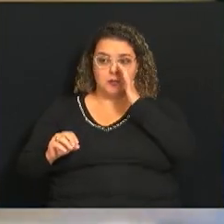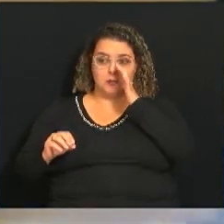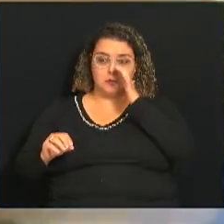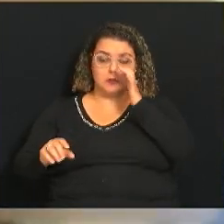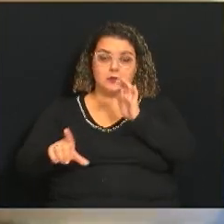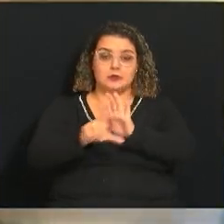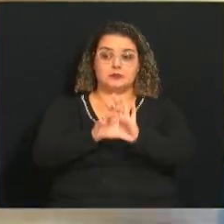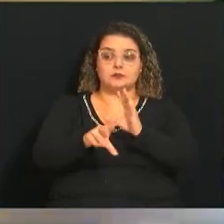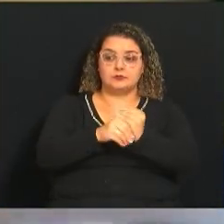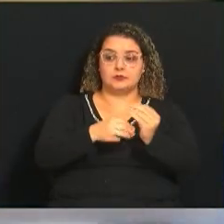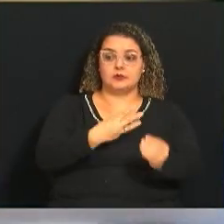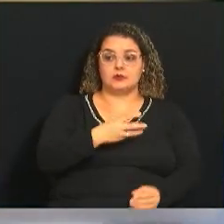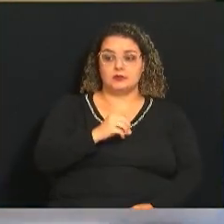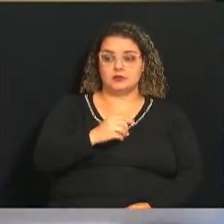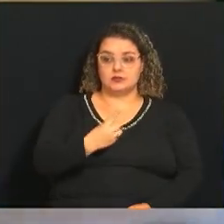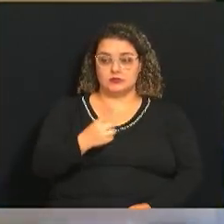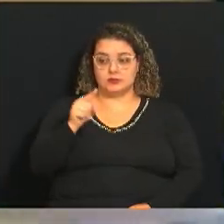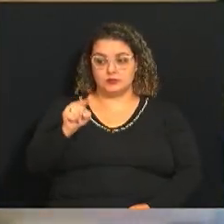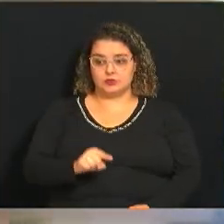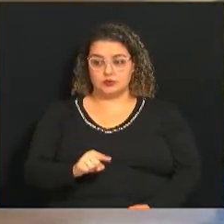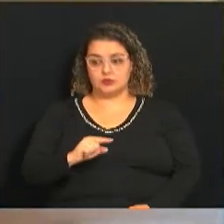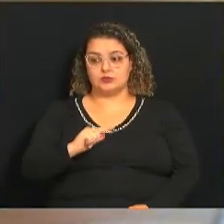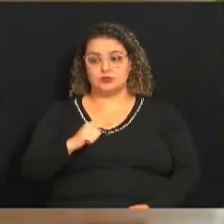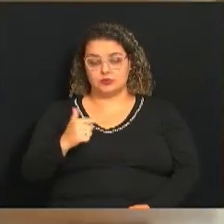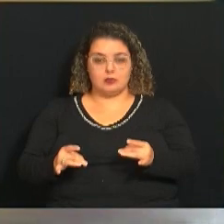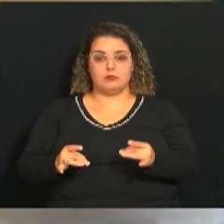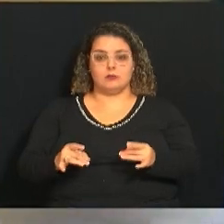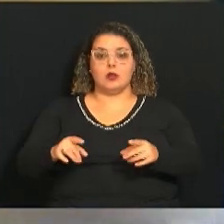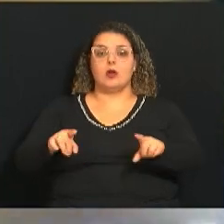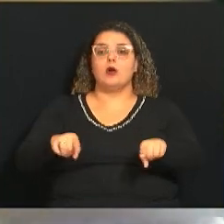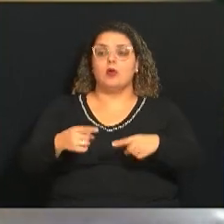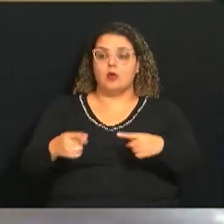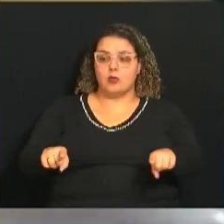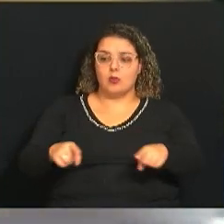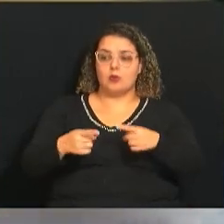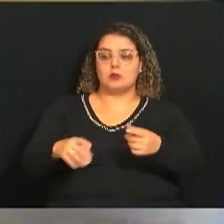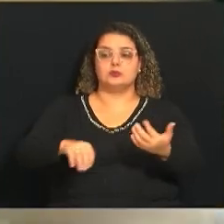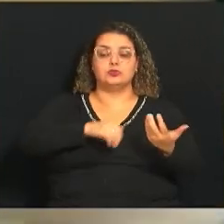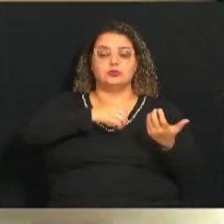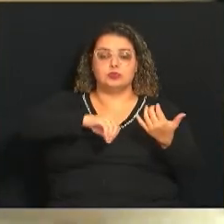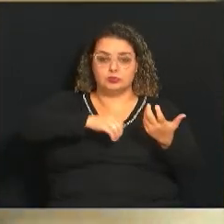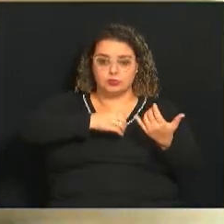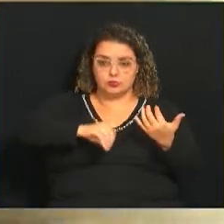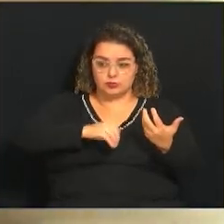de Campinas. Vereador Cirilo, como vota?